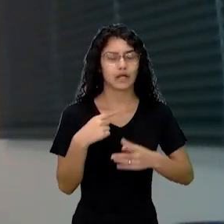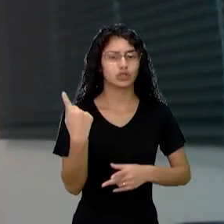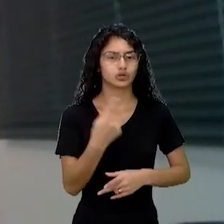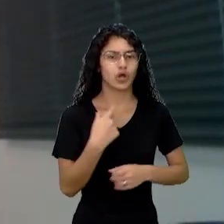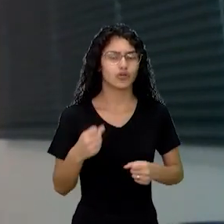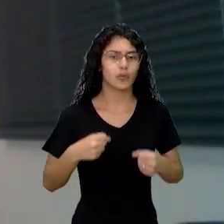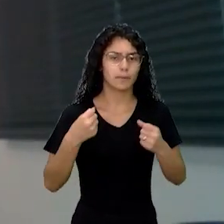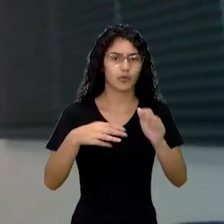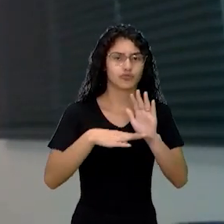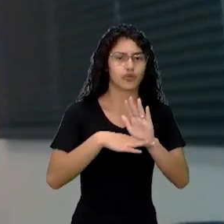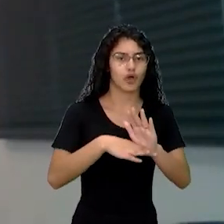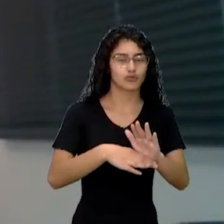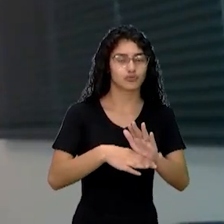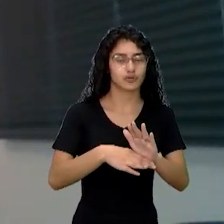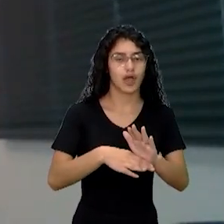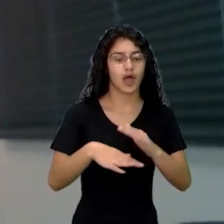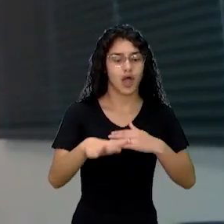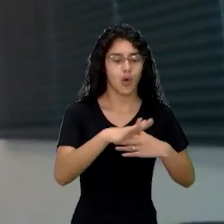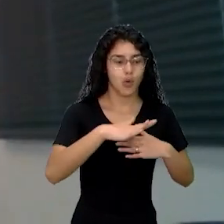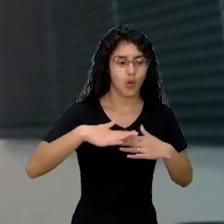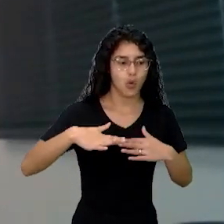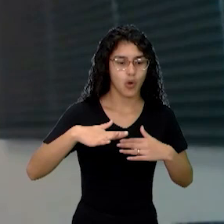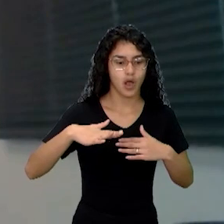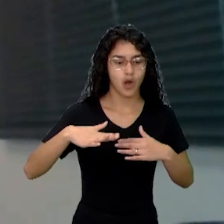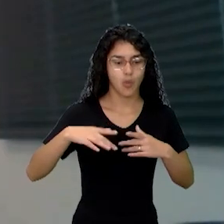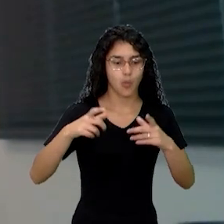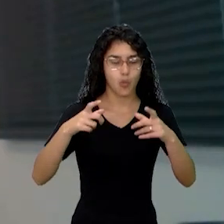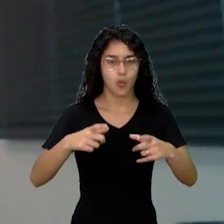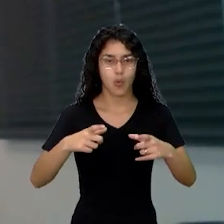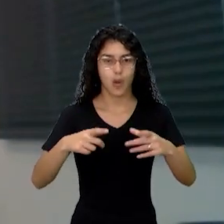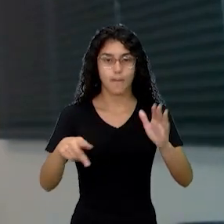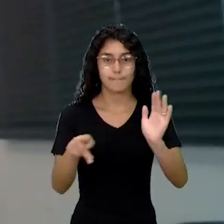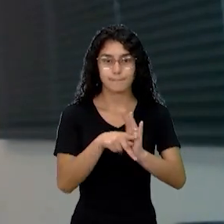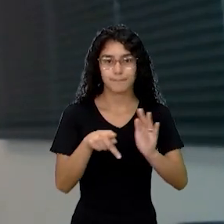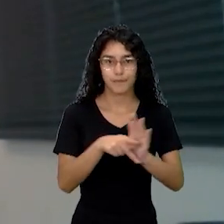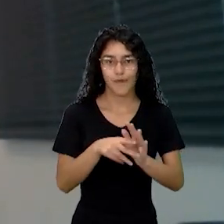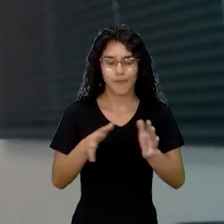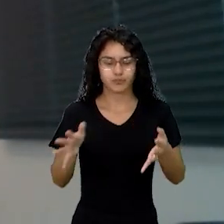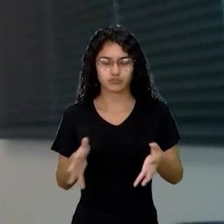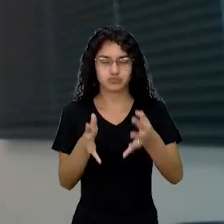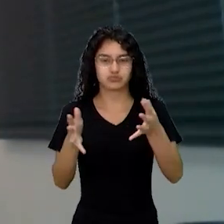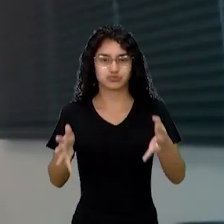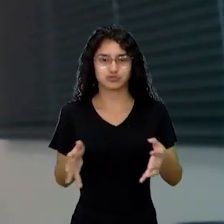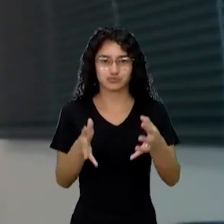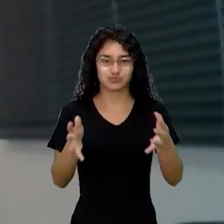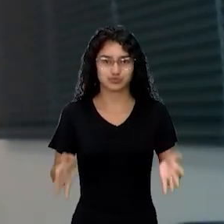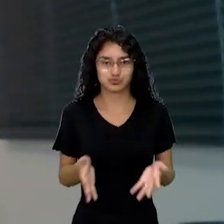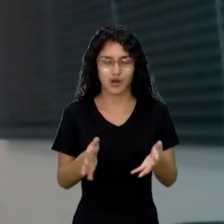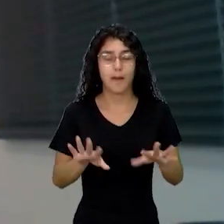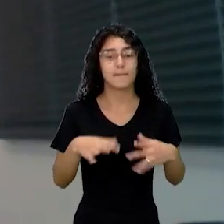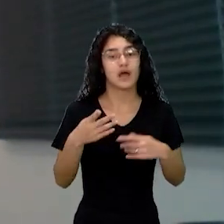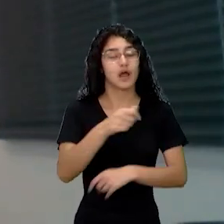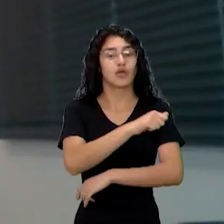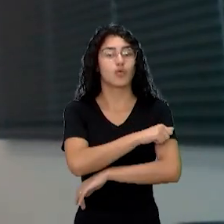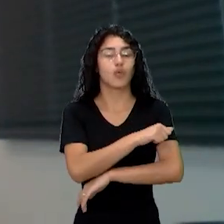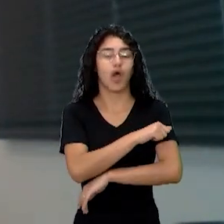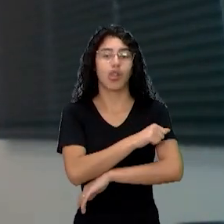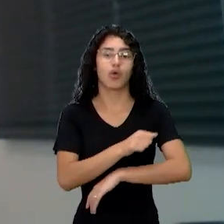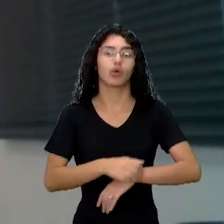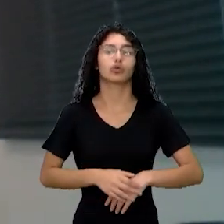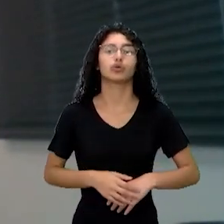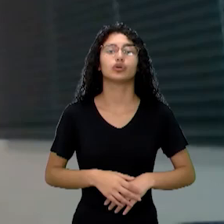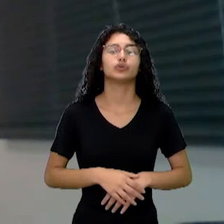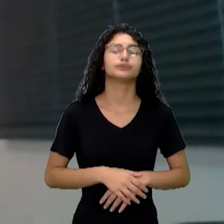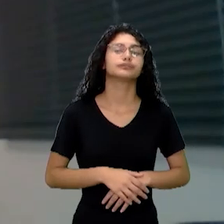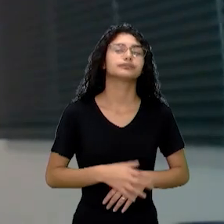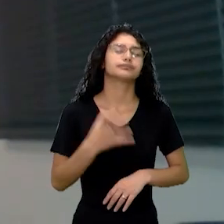oferecer esse ambiente enriquecido, desafiador e estimulante, para que o estudante realmente se engaje nesse processo